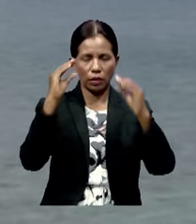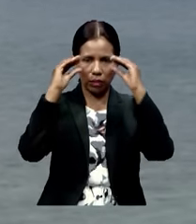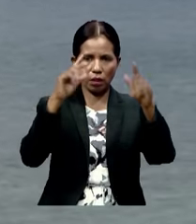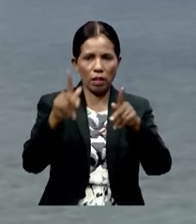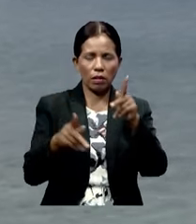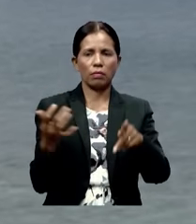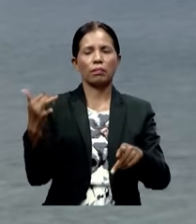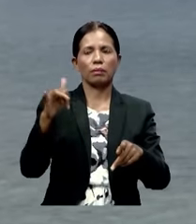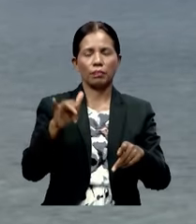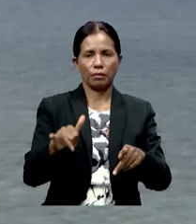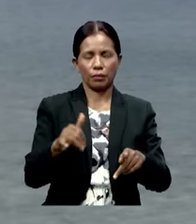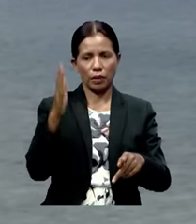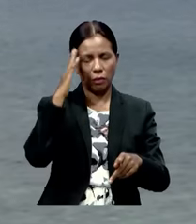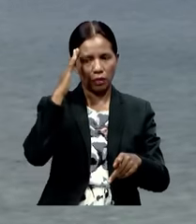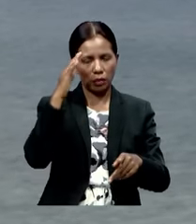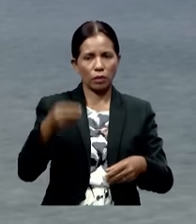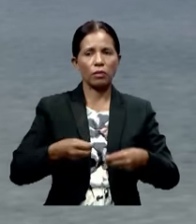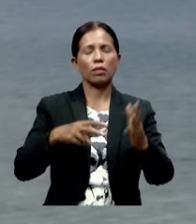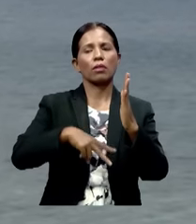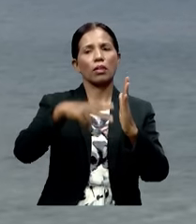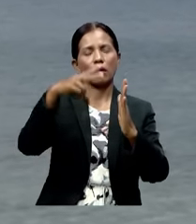povo, Sira, a tua tênia foi o valor para